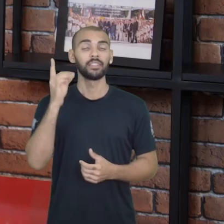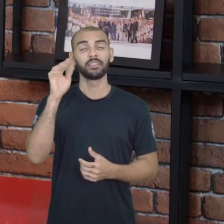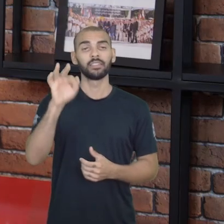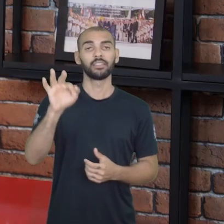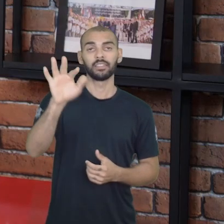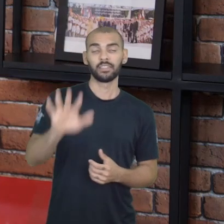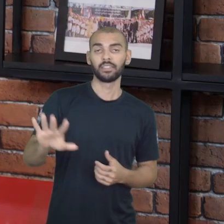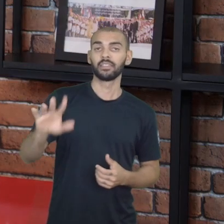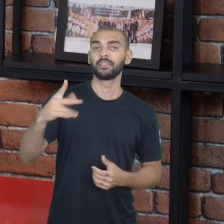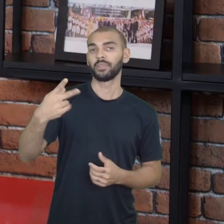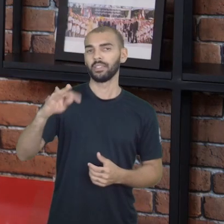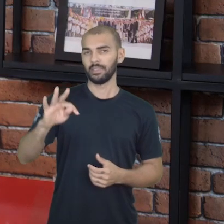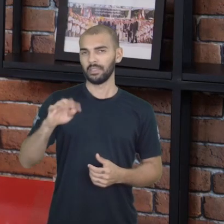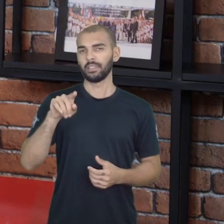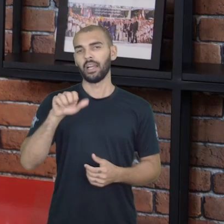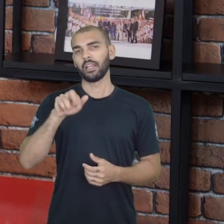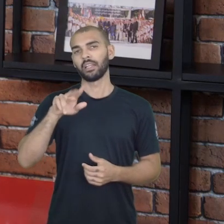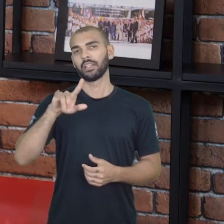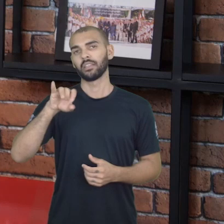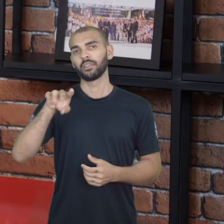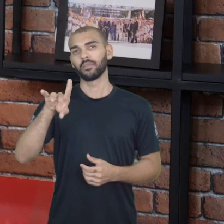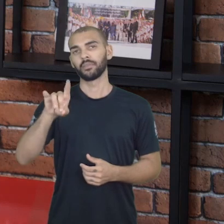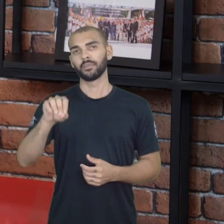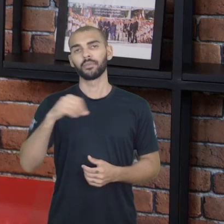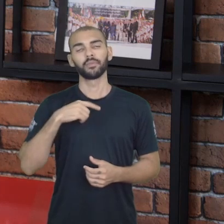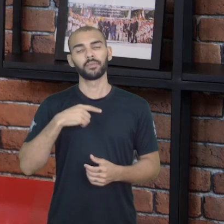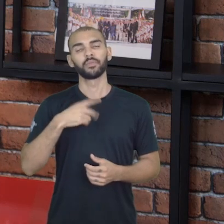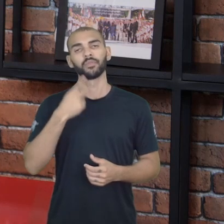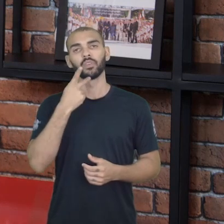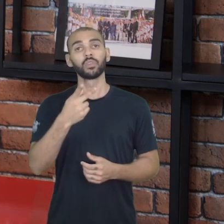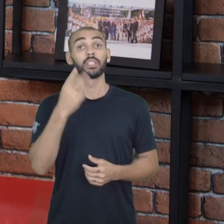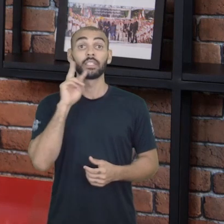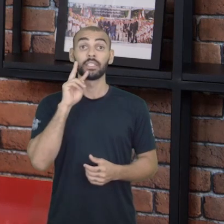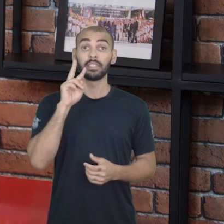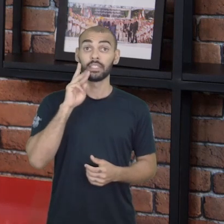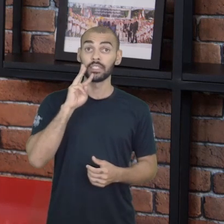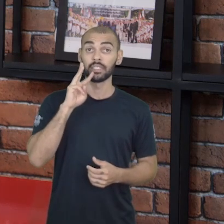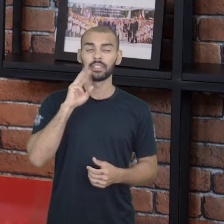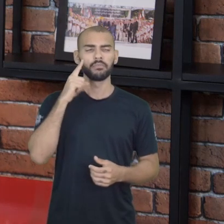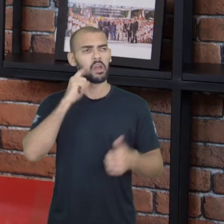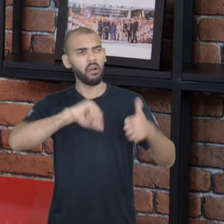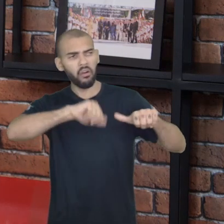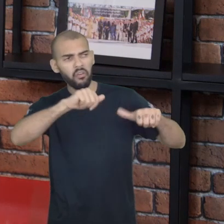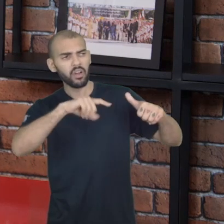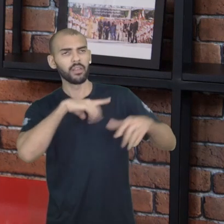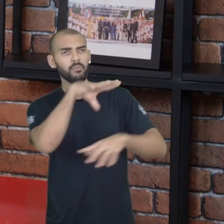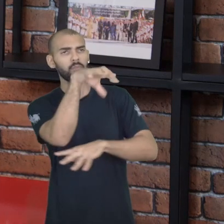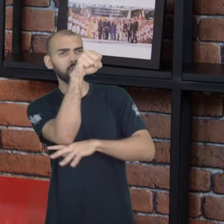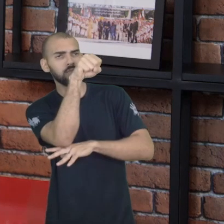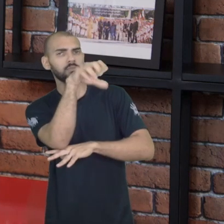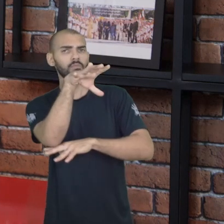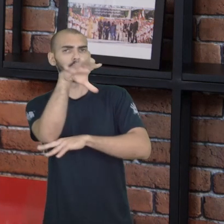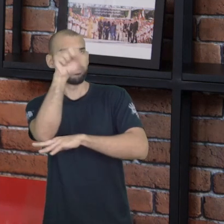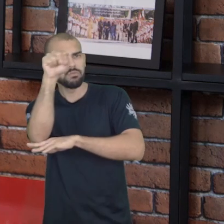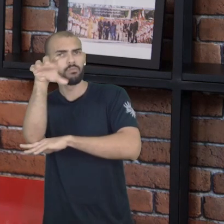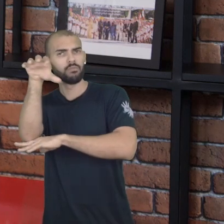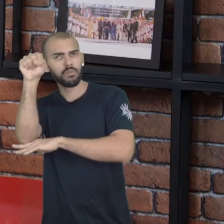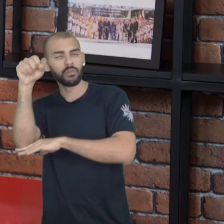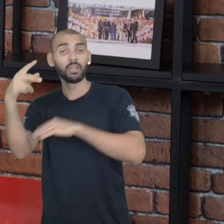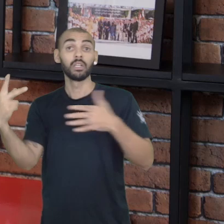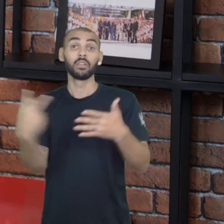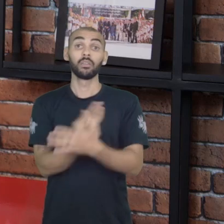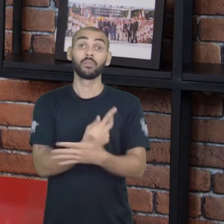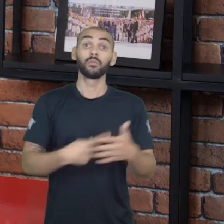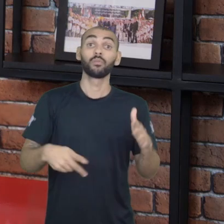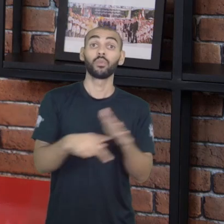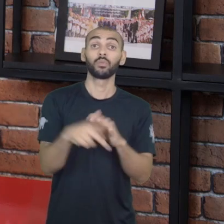O deputado federal pelo PT paulista, Arlindo Chinaglia, falou ao jornal PT Brasil na terça-feira e analisou os constantes apagões elétricos que